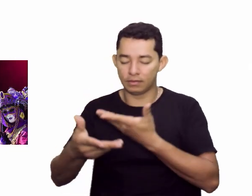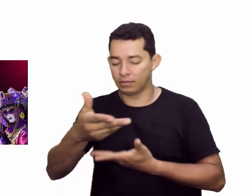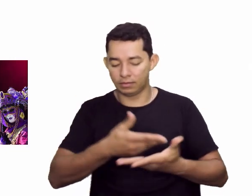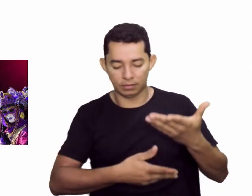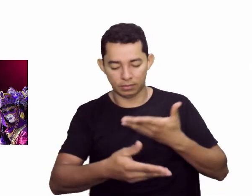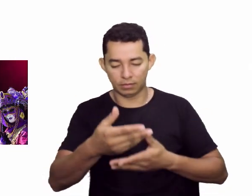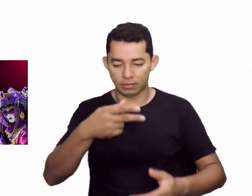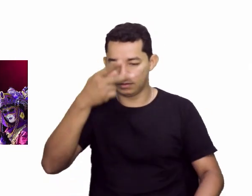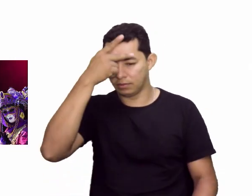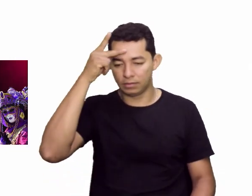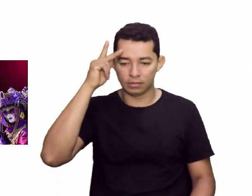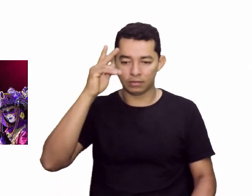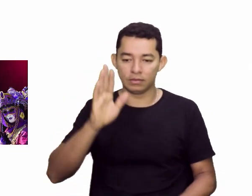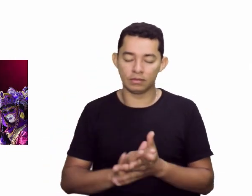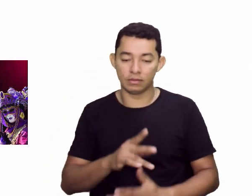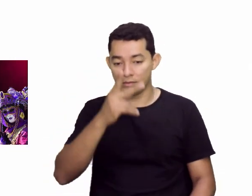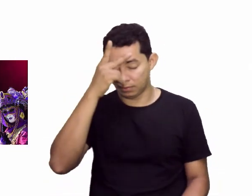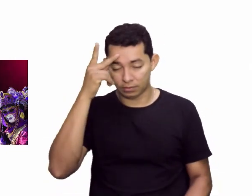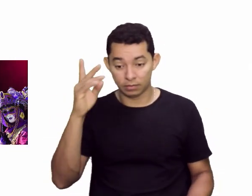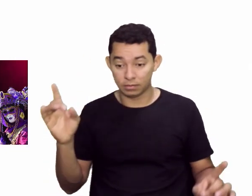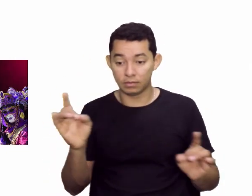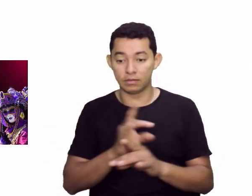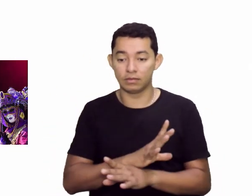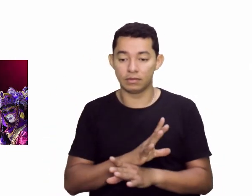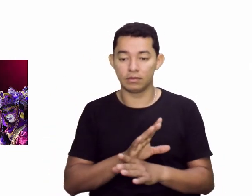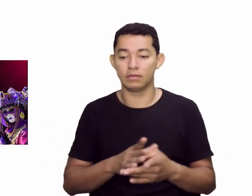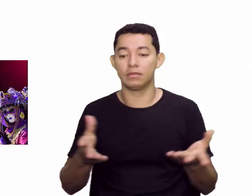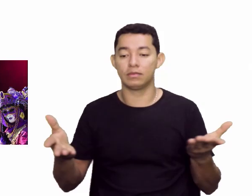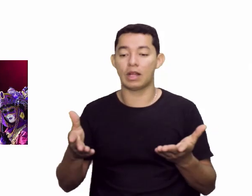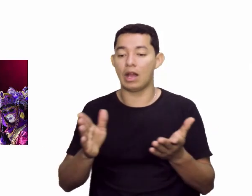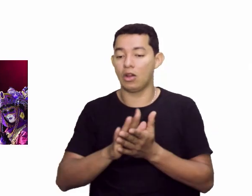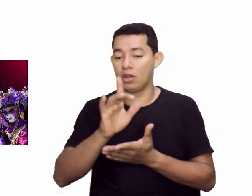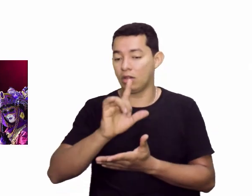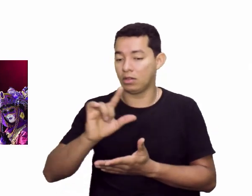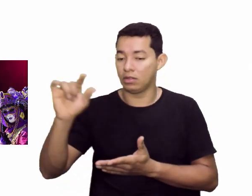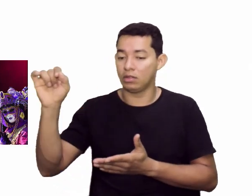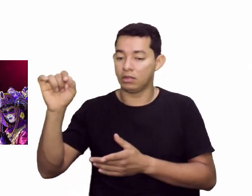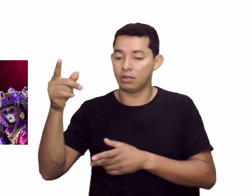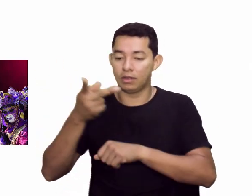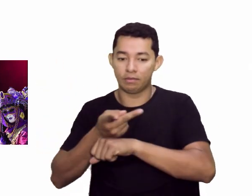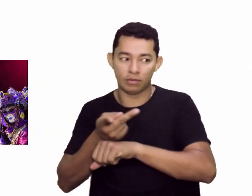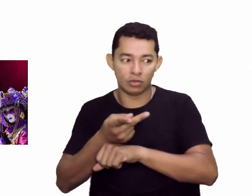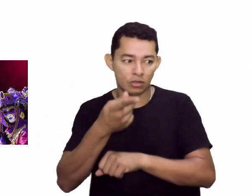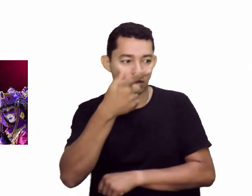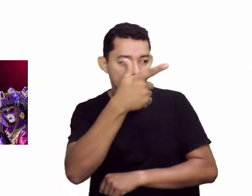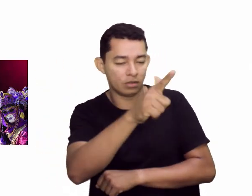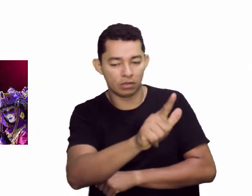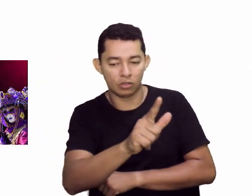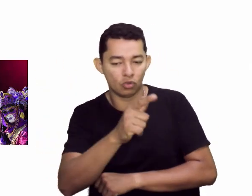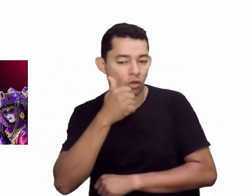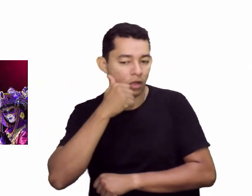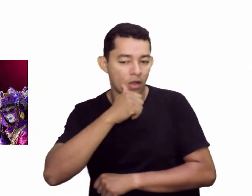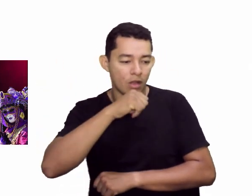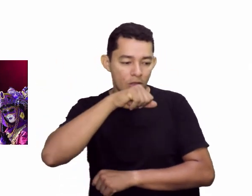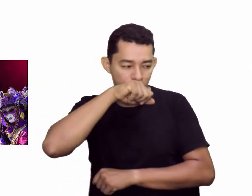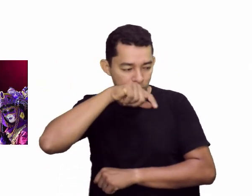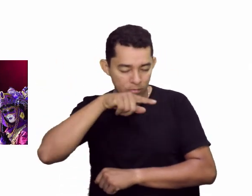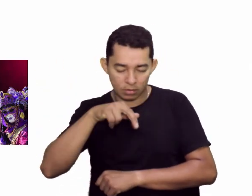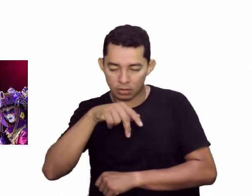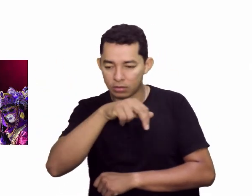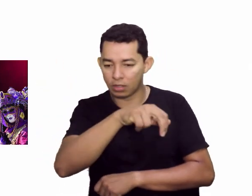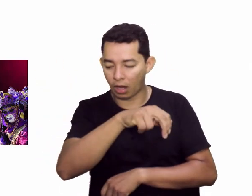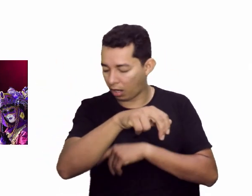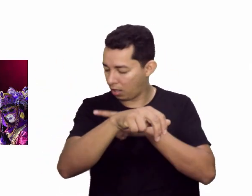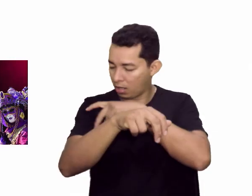personagem terminou de fazer a sua ação, ele dizia, agora ele sai e vai procurar a mãe dele. Aí o personagem sai e entra outra